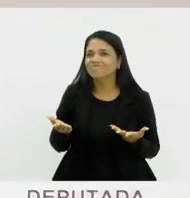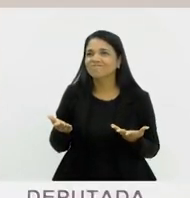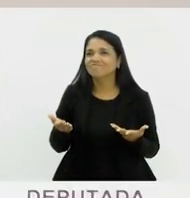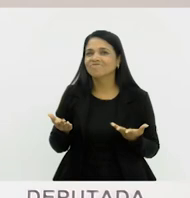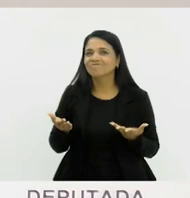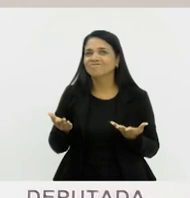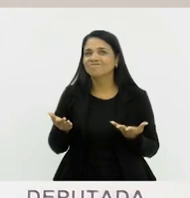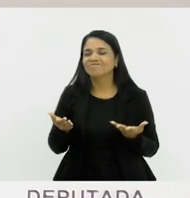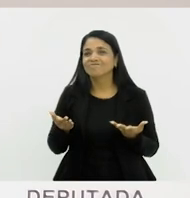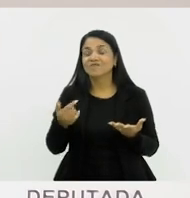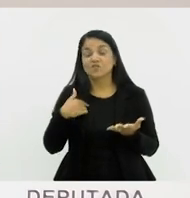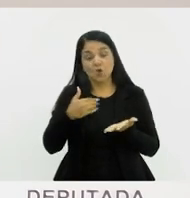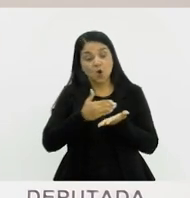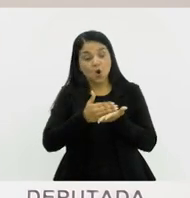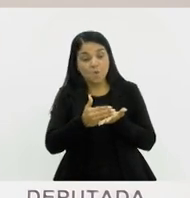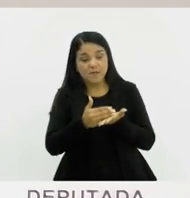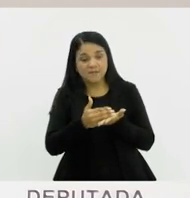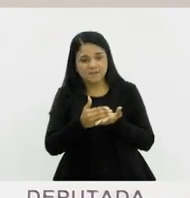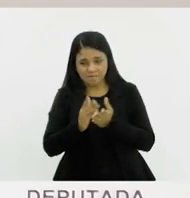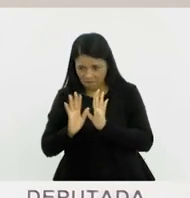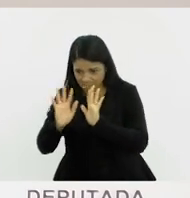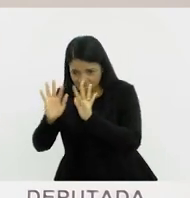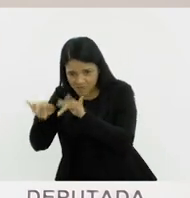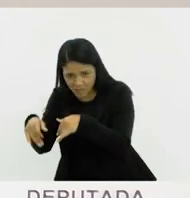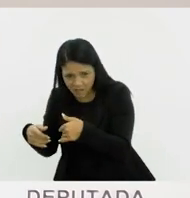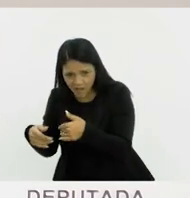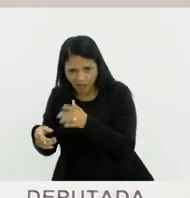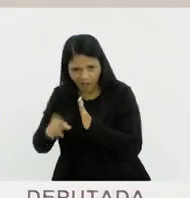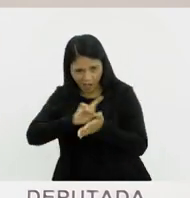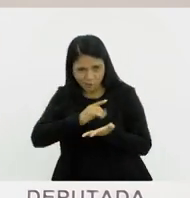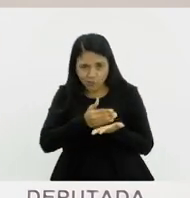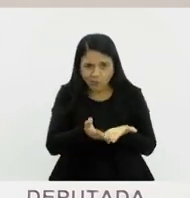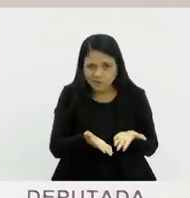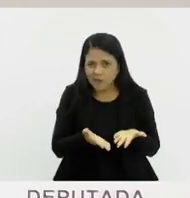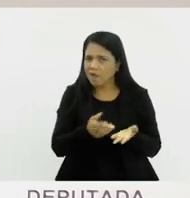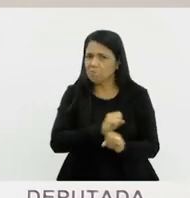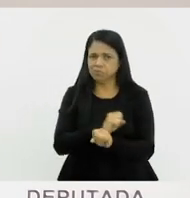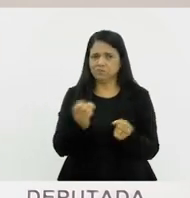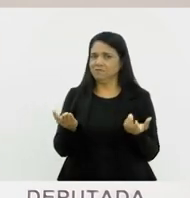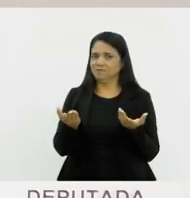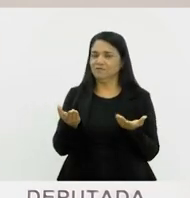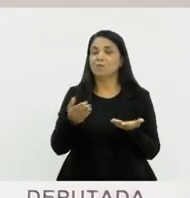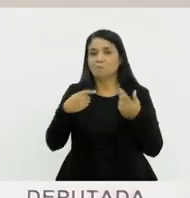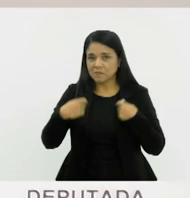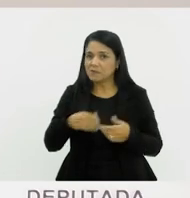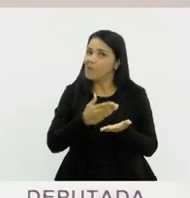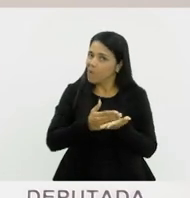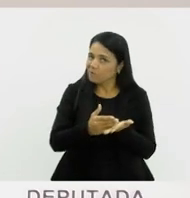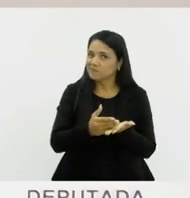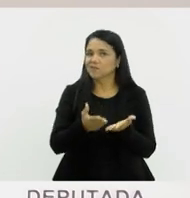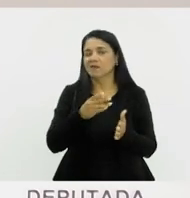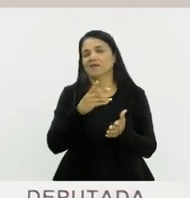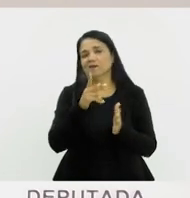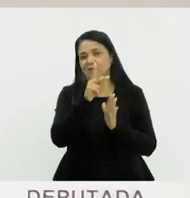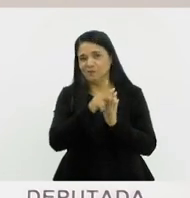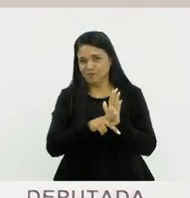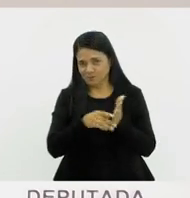porque termina? Nada termina sem começar, né? Primeiro tem que começar. E se,